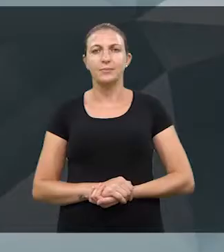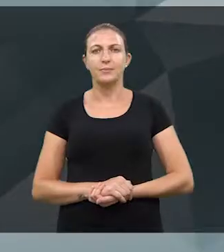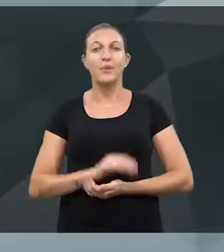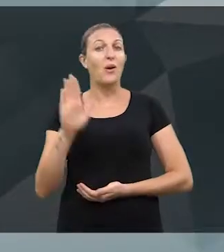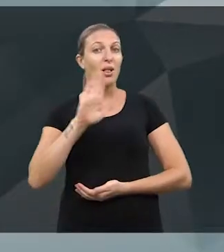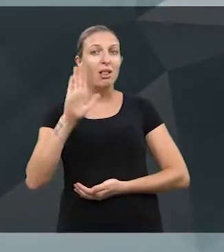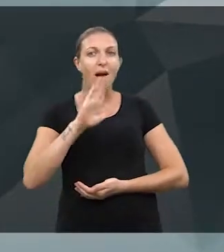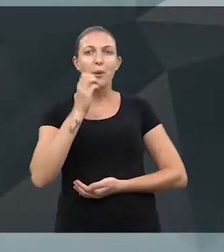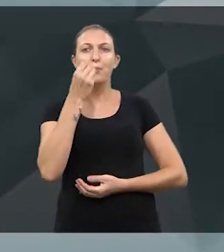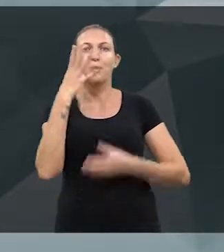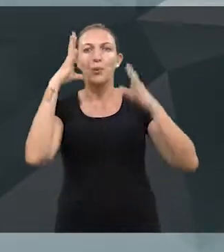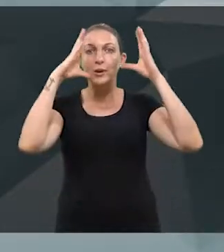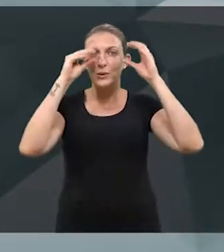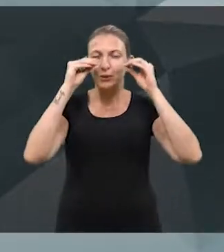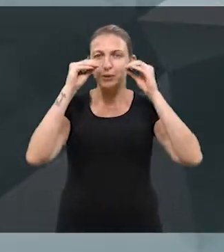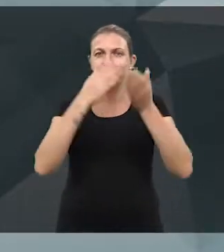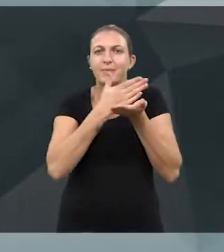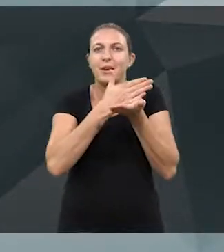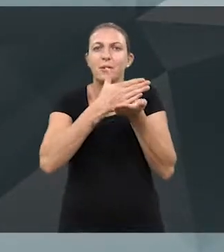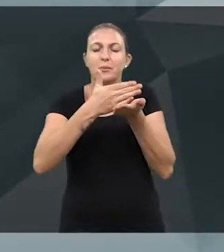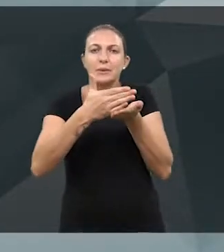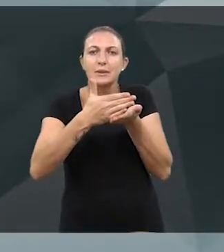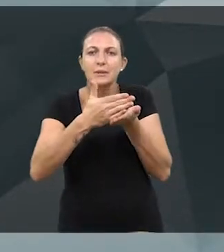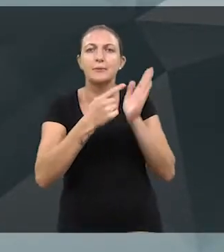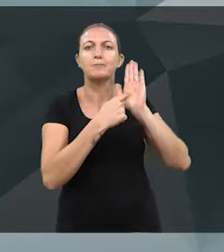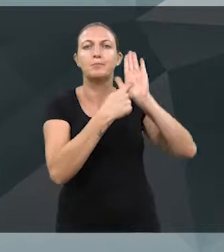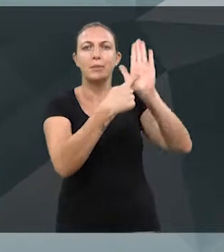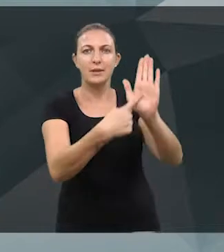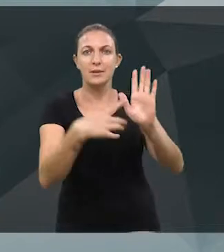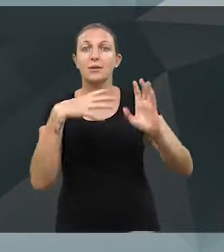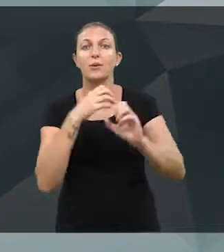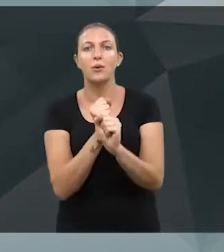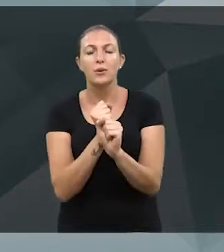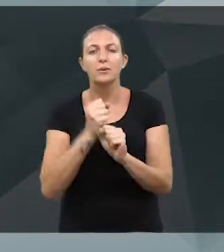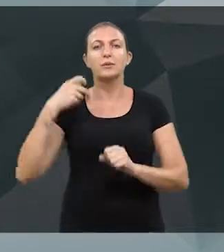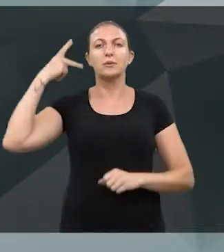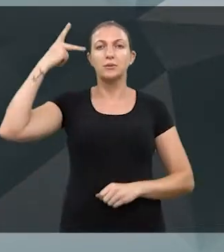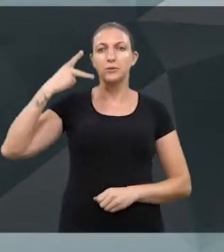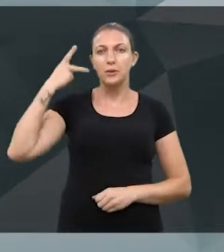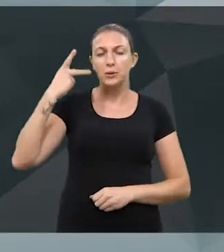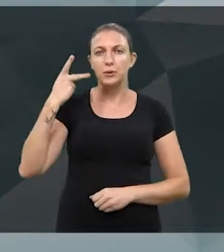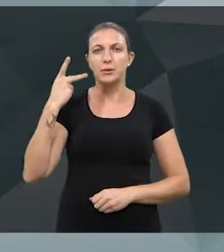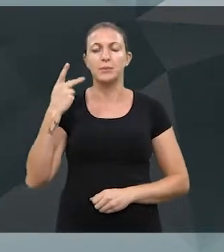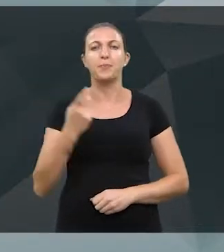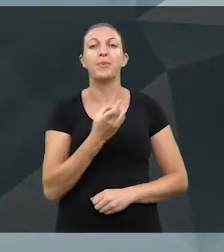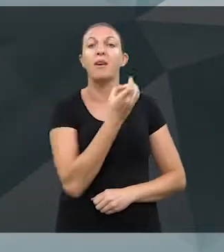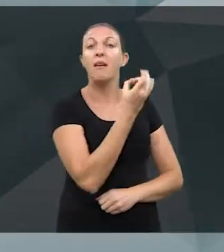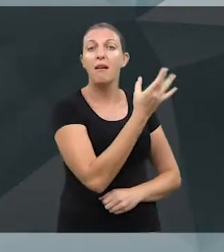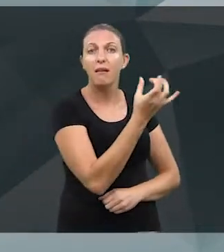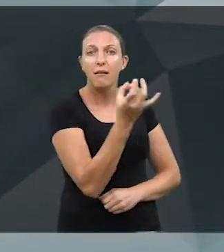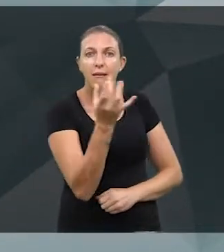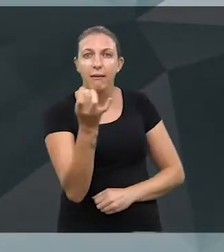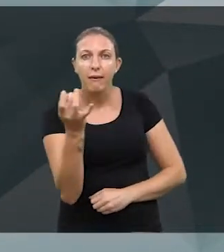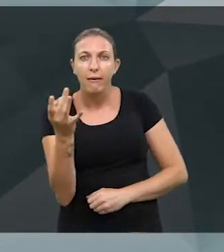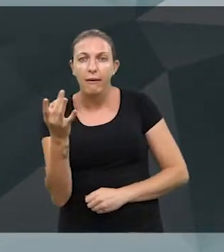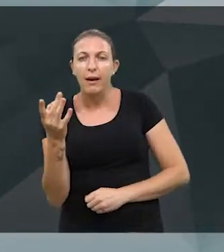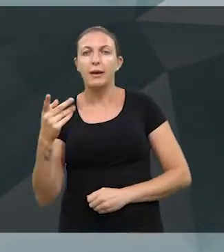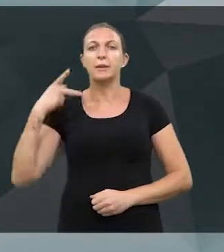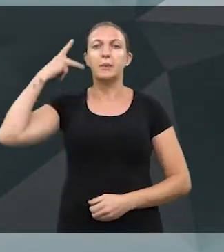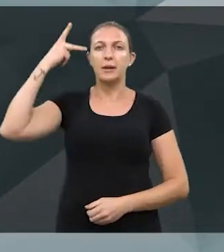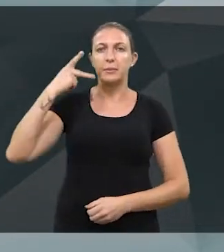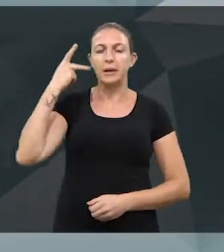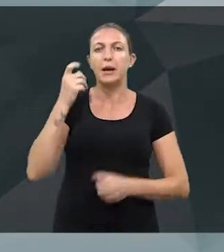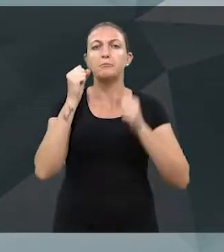olá boa noite está começando mais um prestando contas com os vereadores aqui é um espaço onde